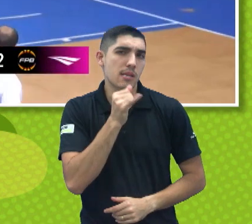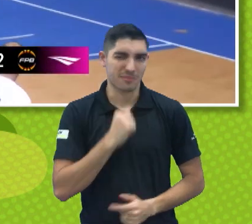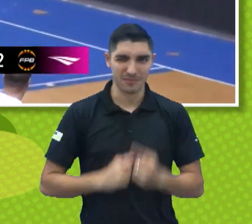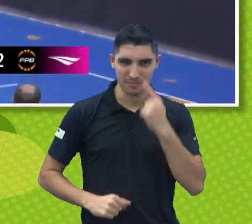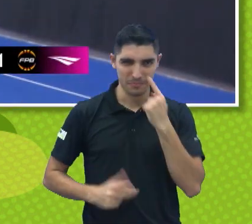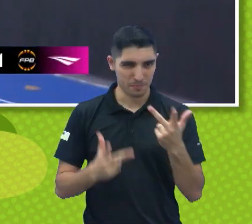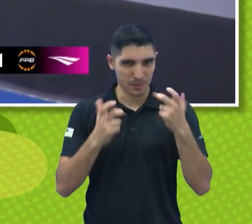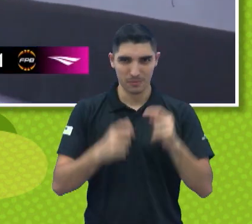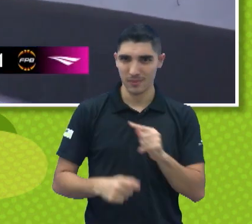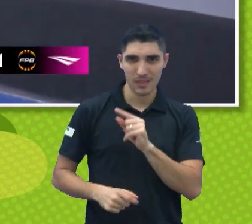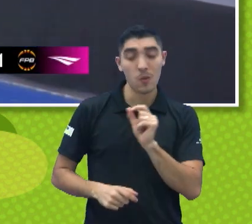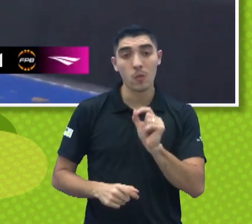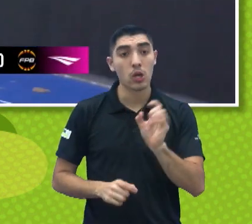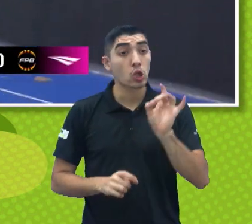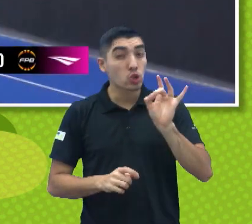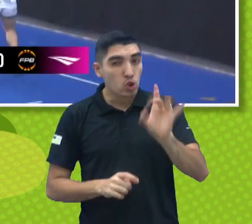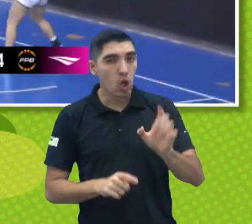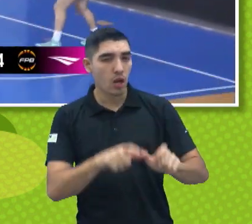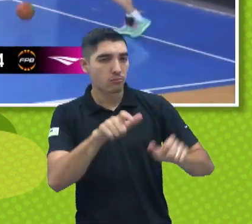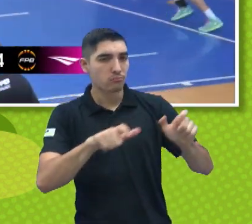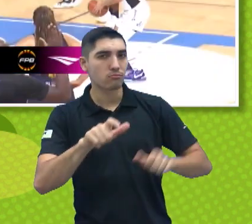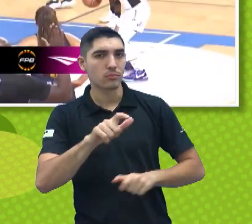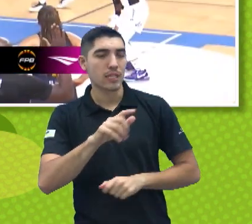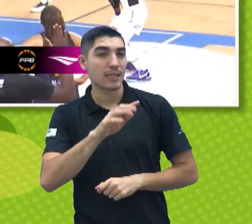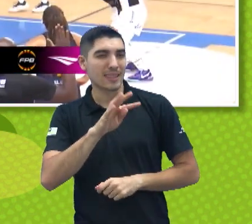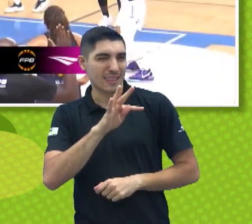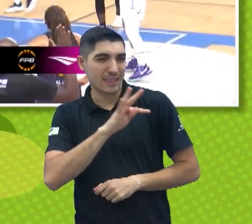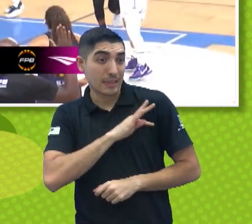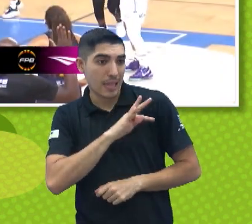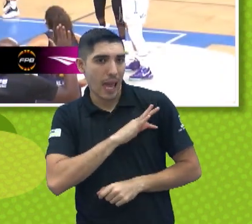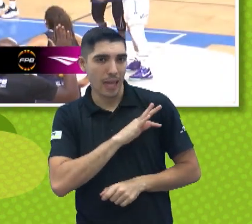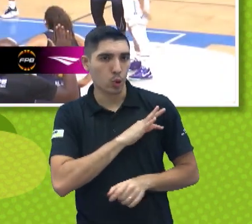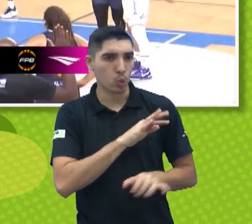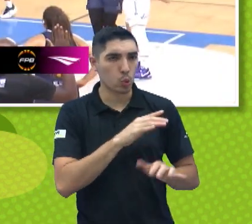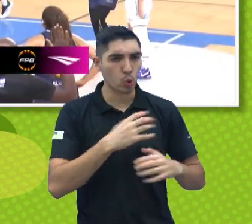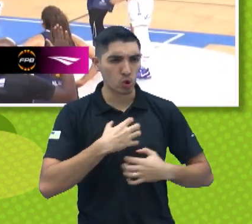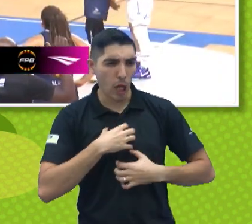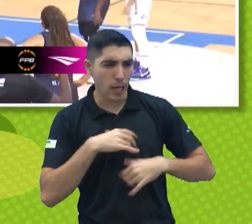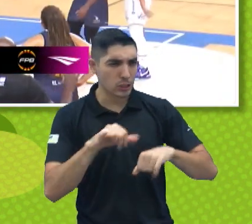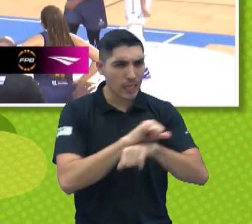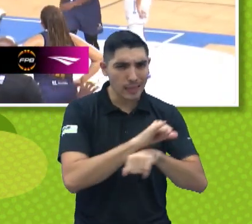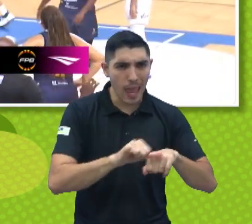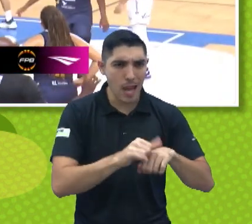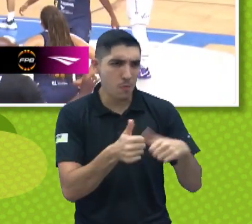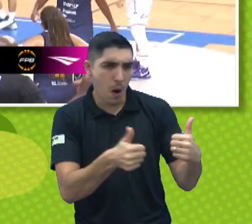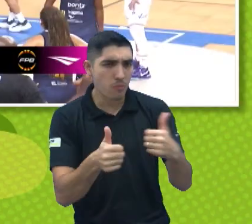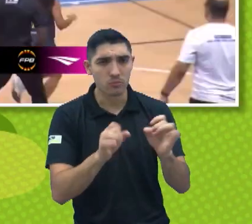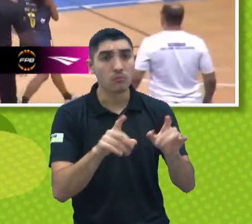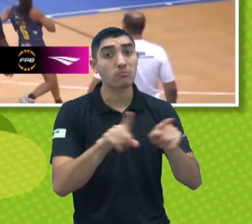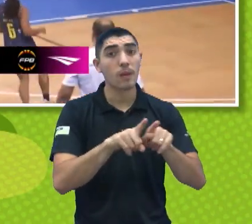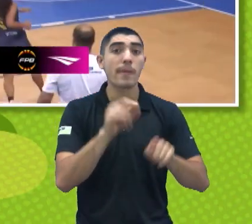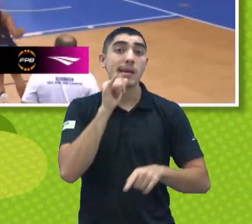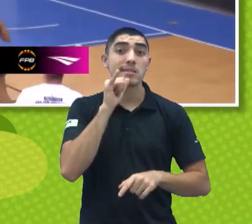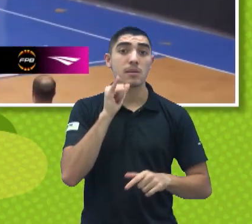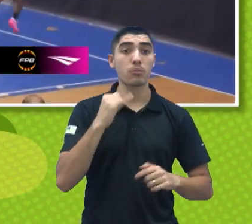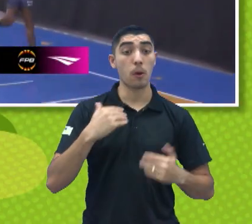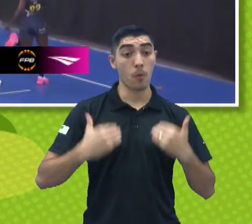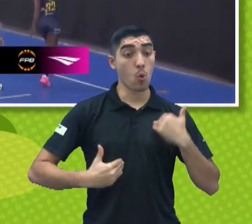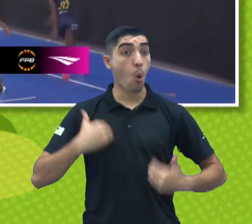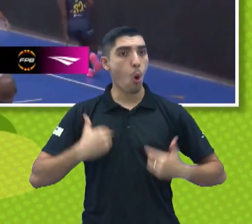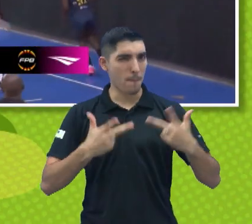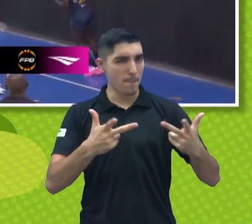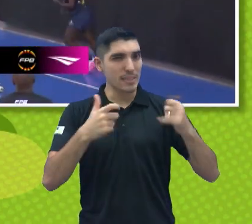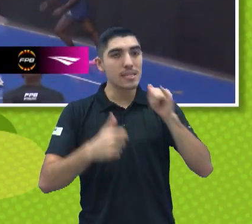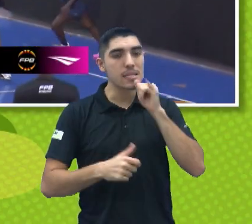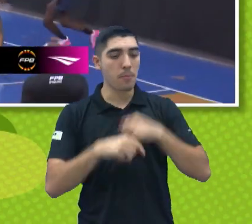somente a questão técnica, né, mas até o nível físico é muito maior também. A Maiara é uma grande jogadora, uma das